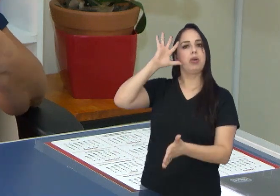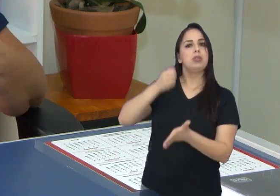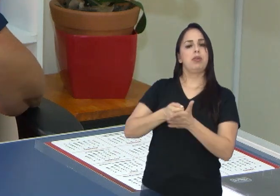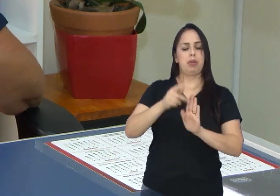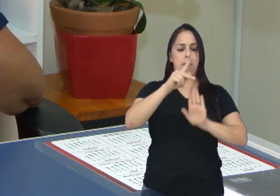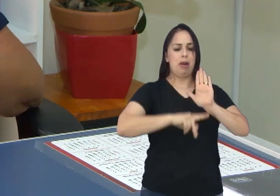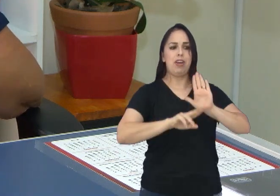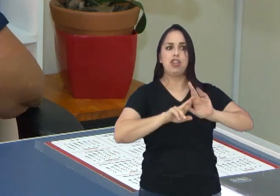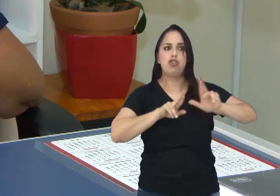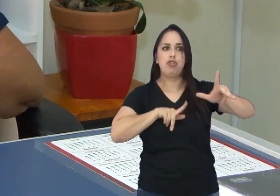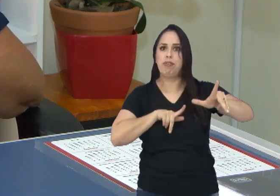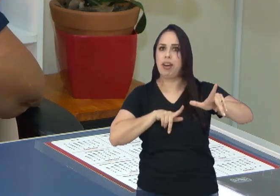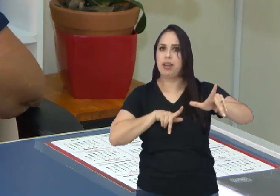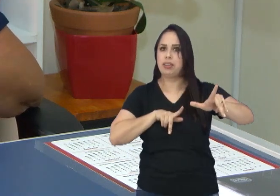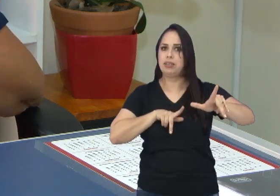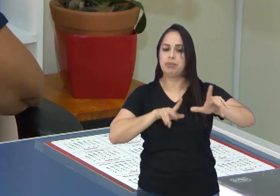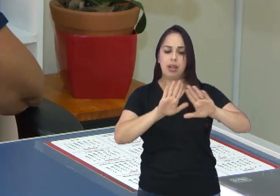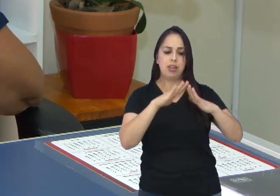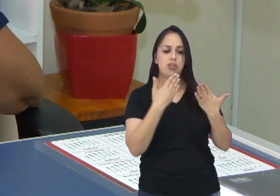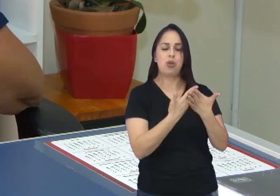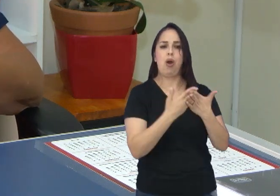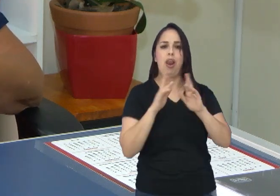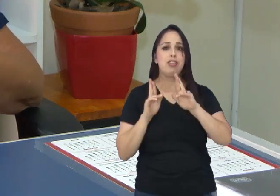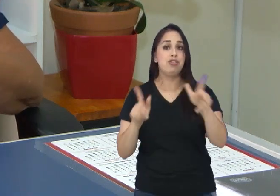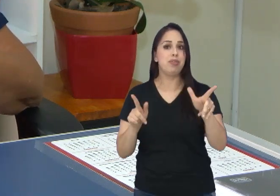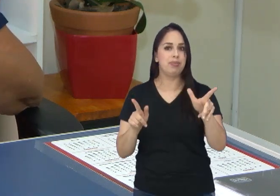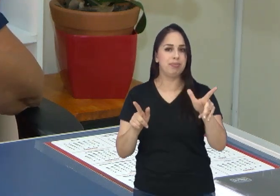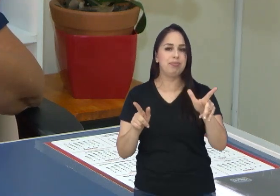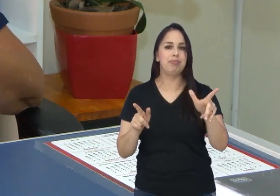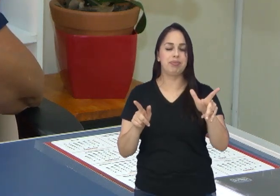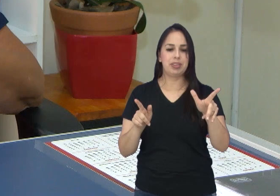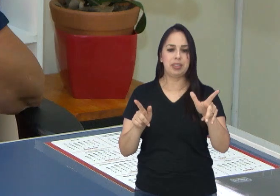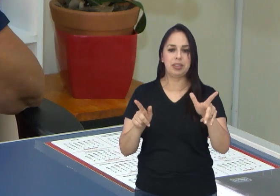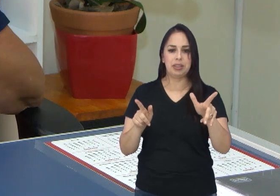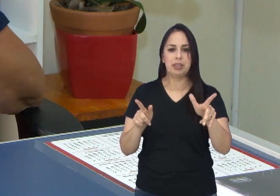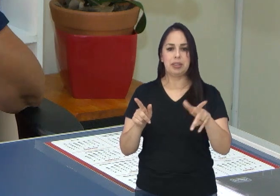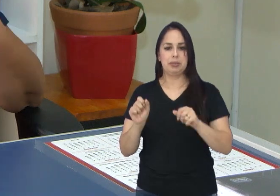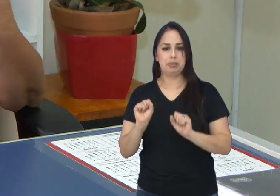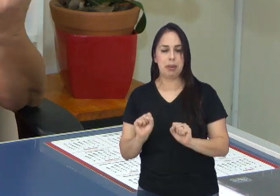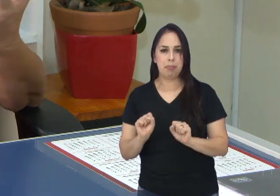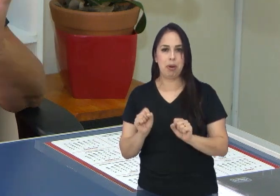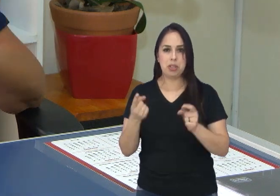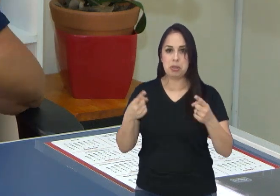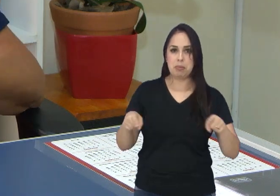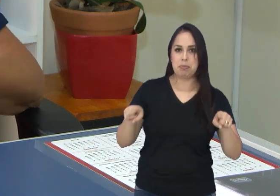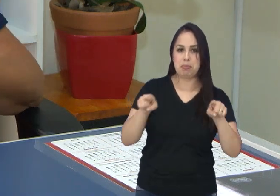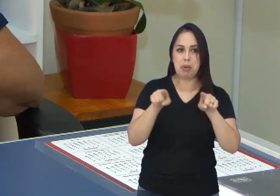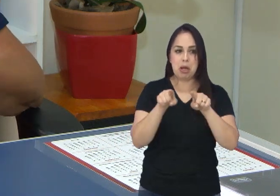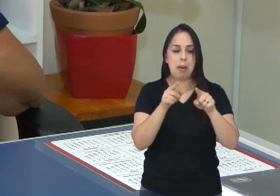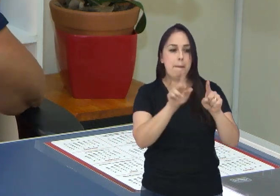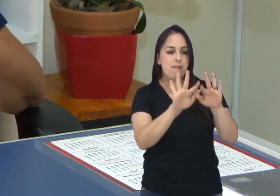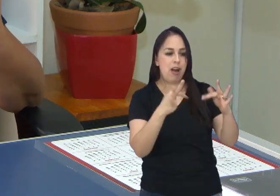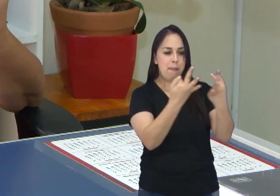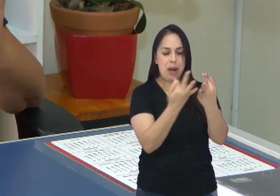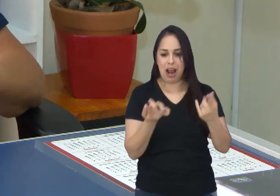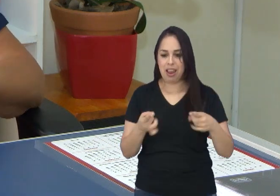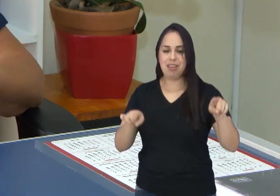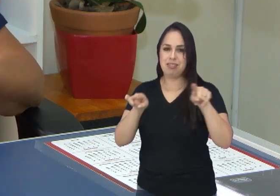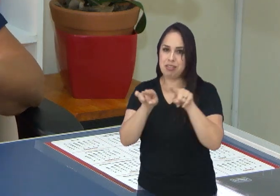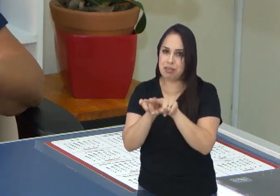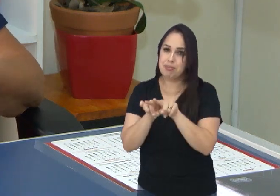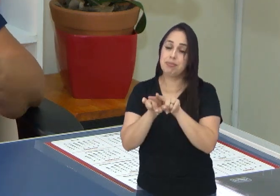projeto diferente de escola, uma escola que pudesse ser parceira das famílias na educação